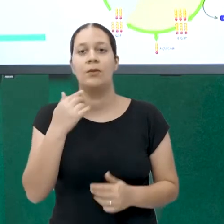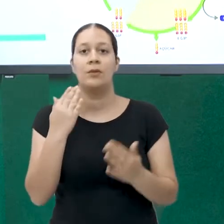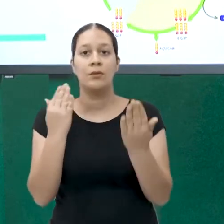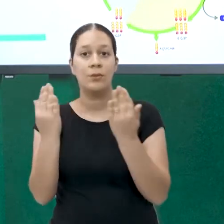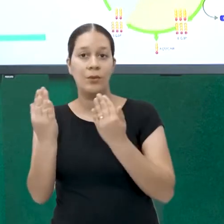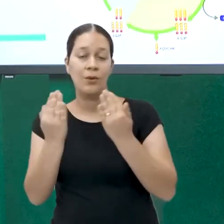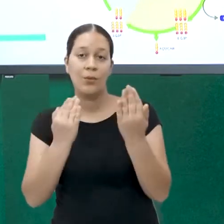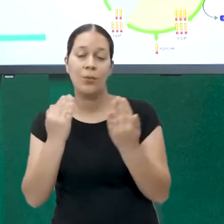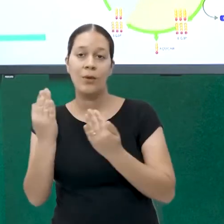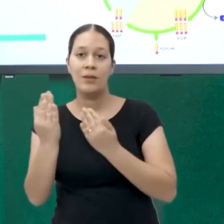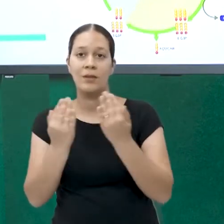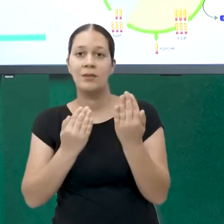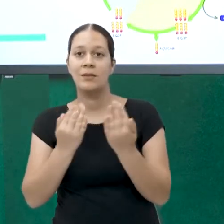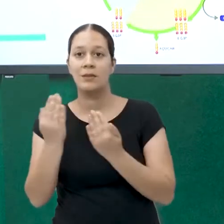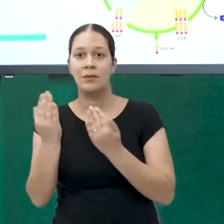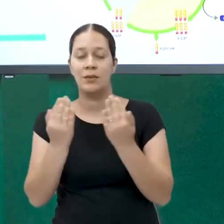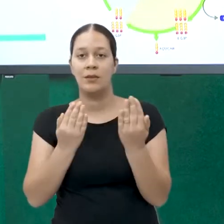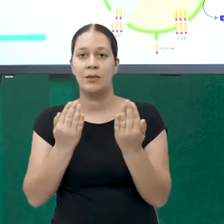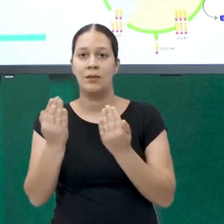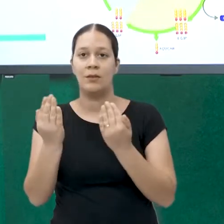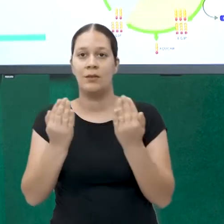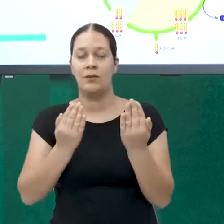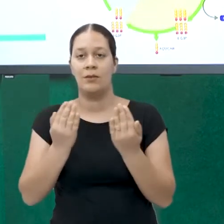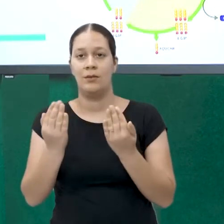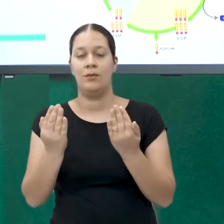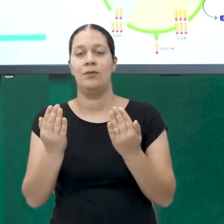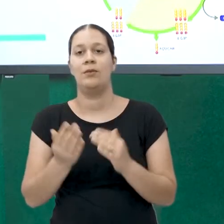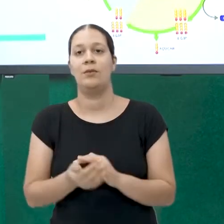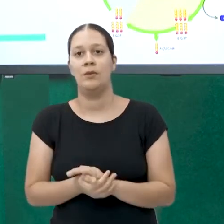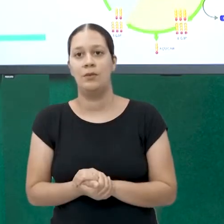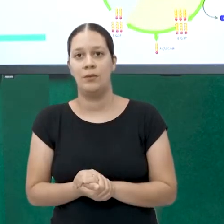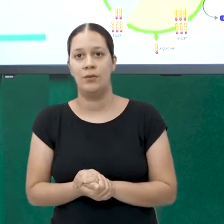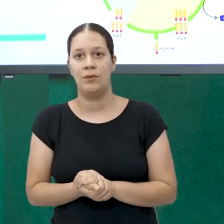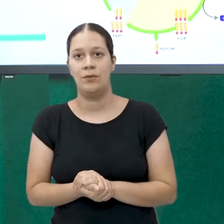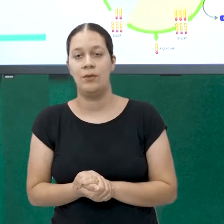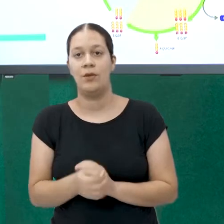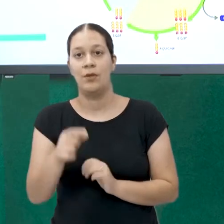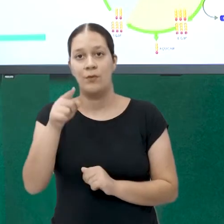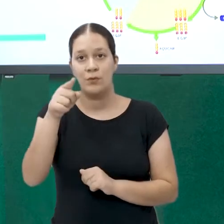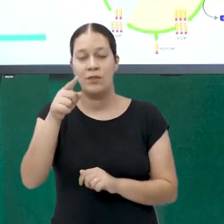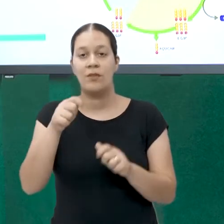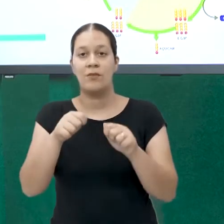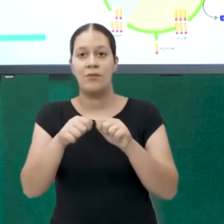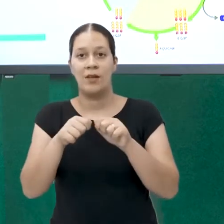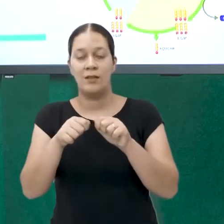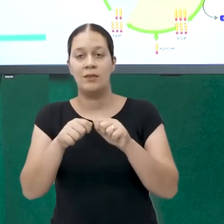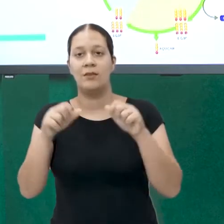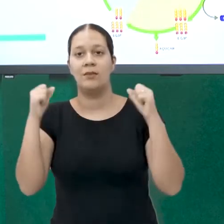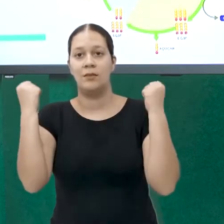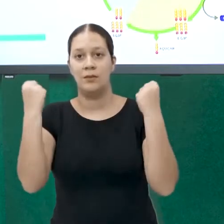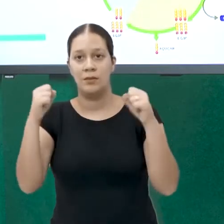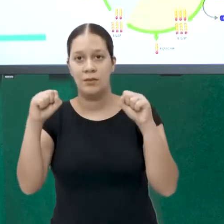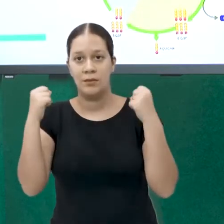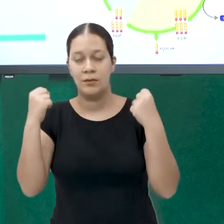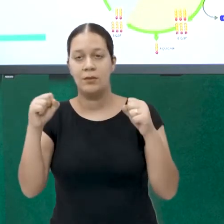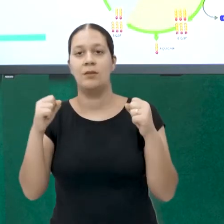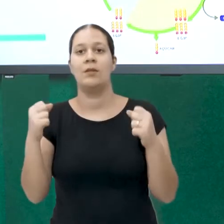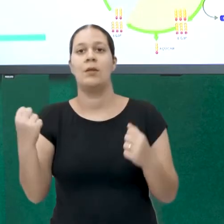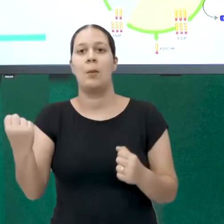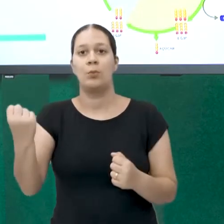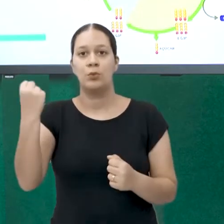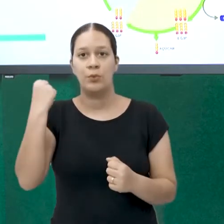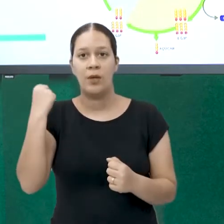uma comparação, não é das melhores comparações, mas enfim, é meio que, já sei que faz atividade física,